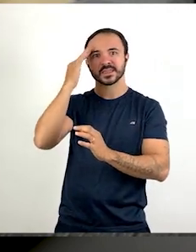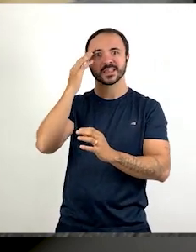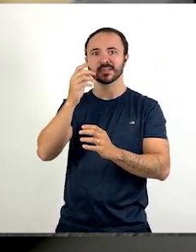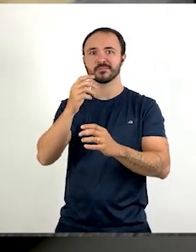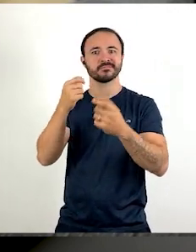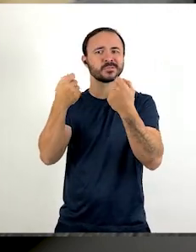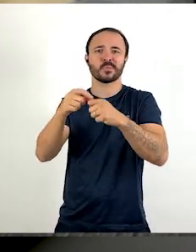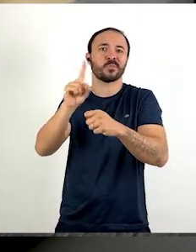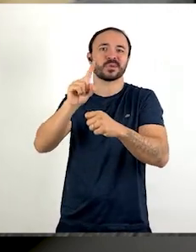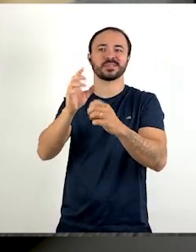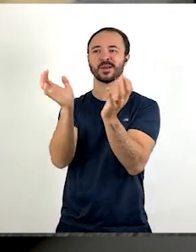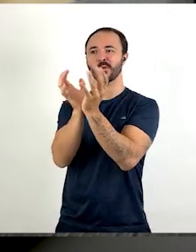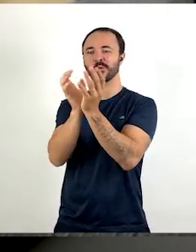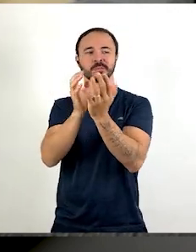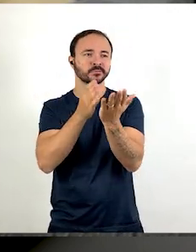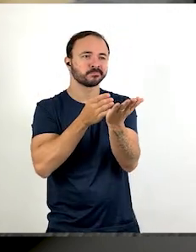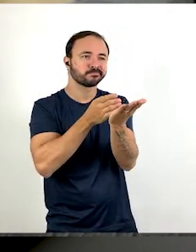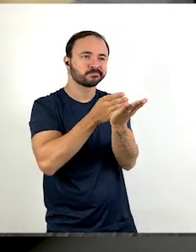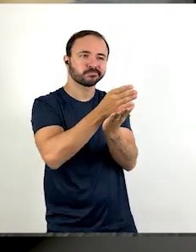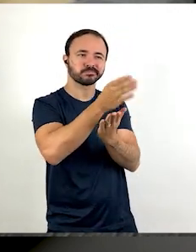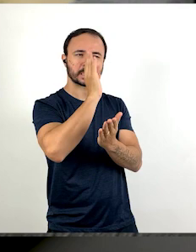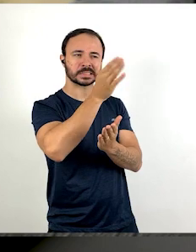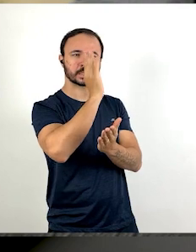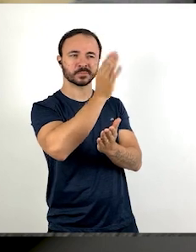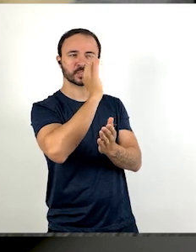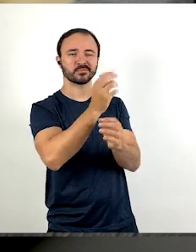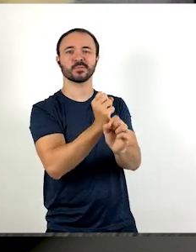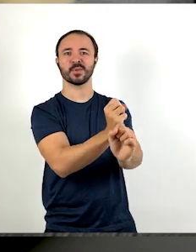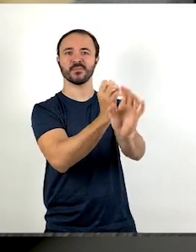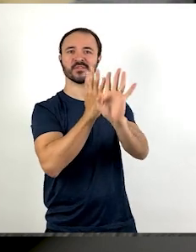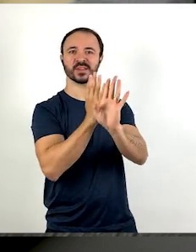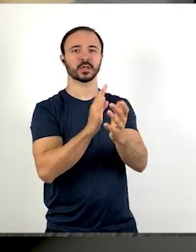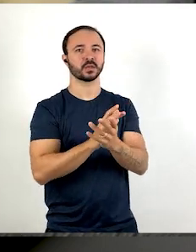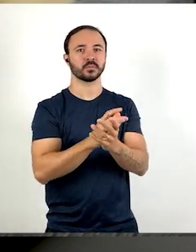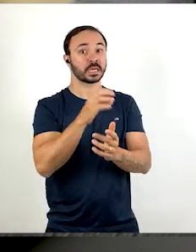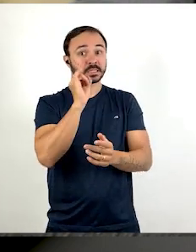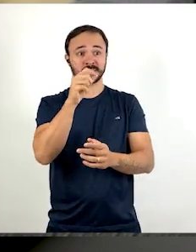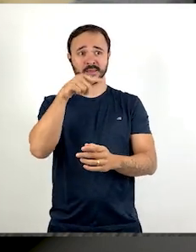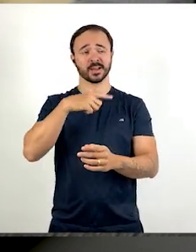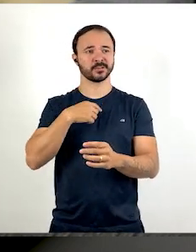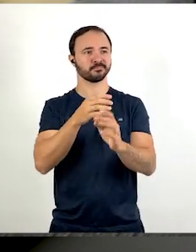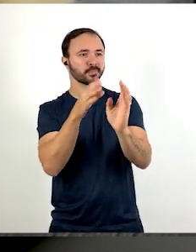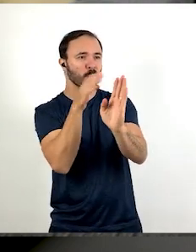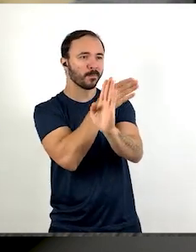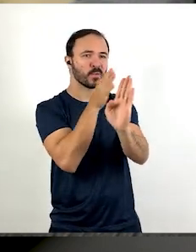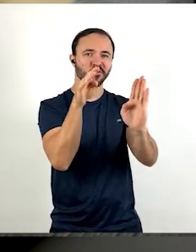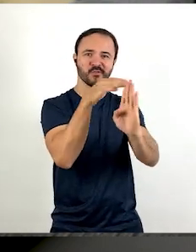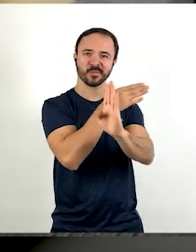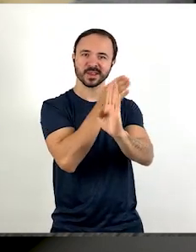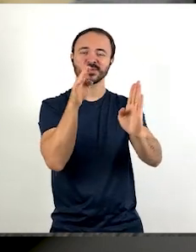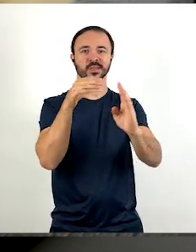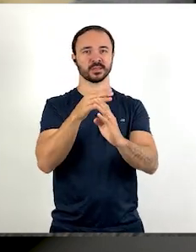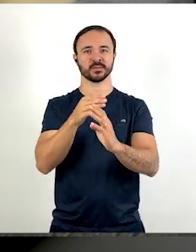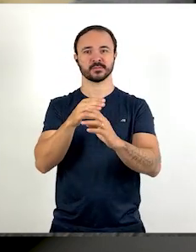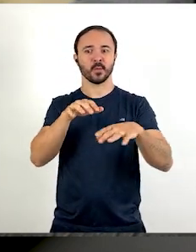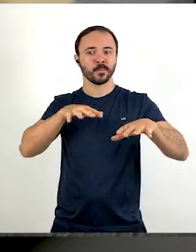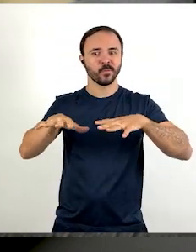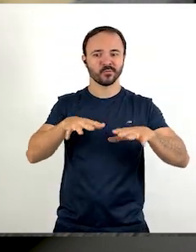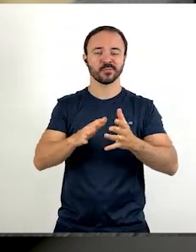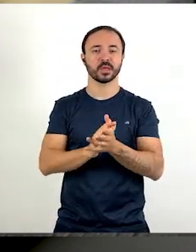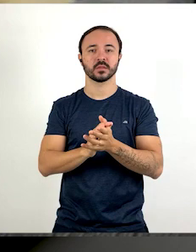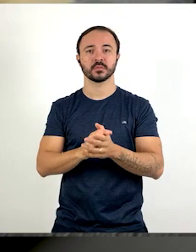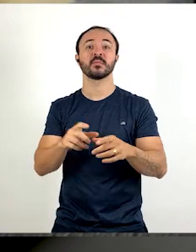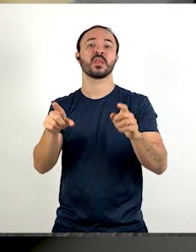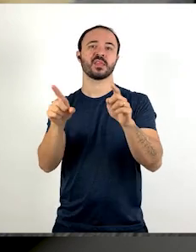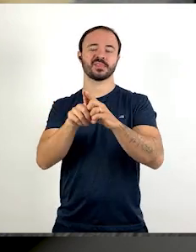um sentido só. Se ele fizesse esse movimento de vai e vem, também teria uma corrente elétrica,